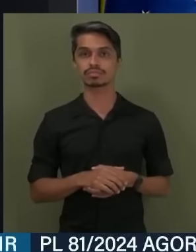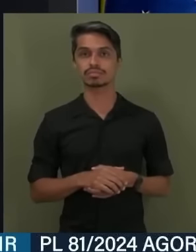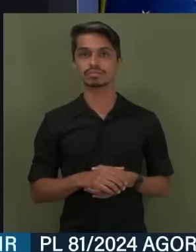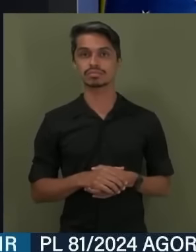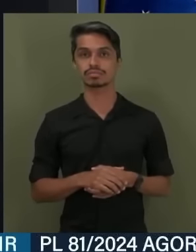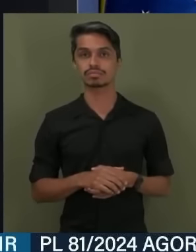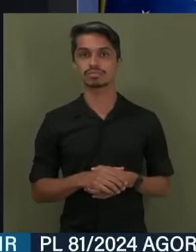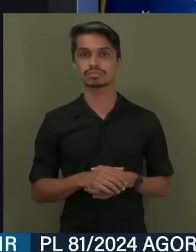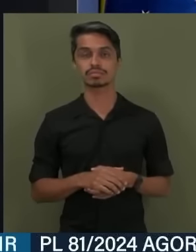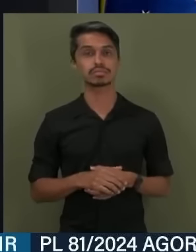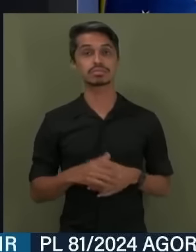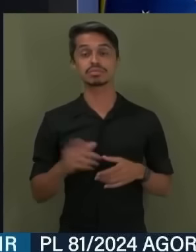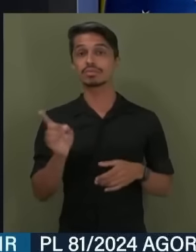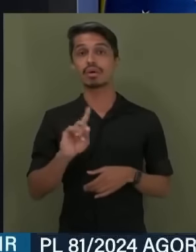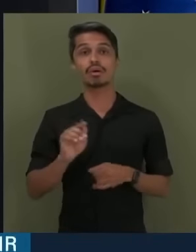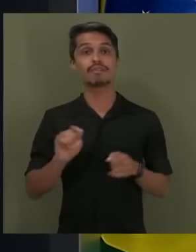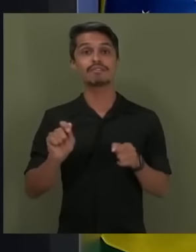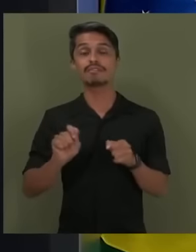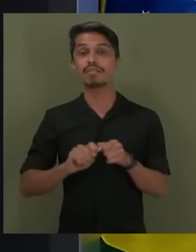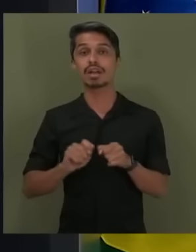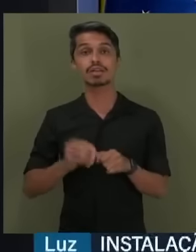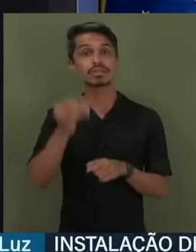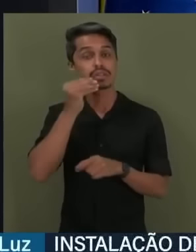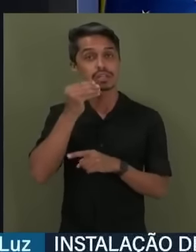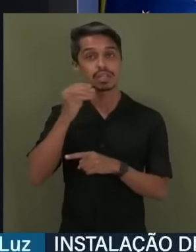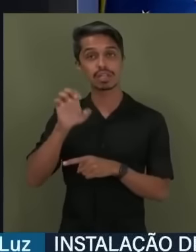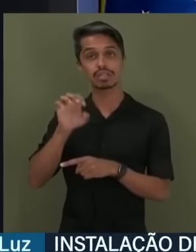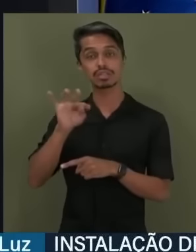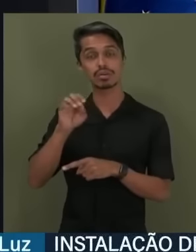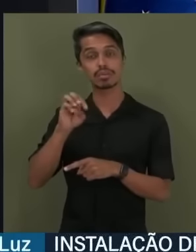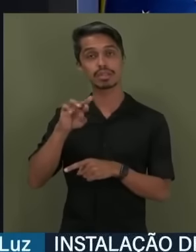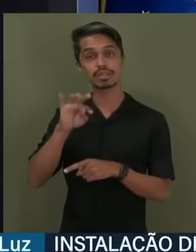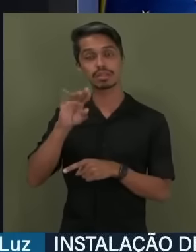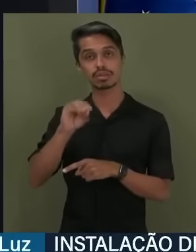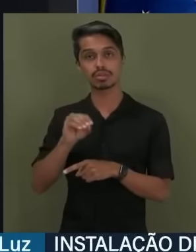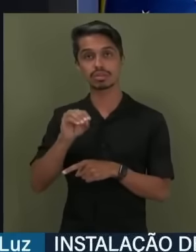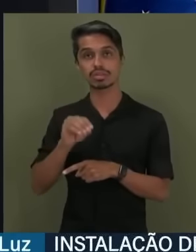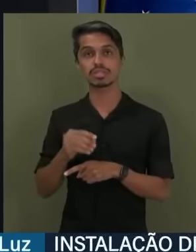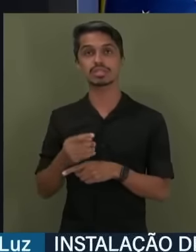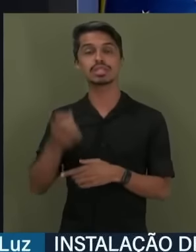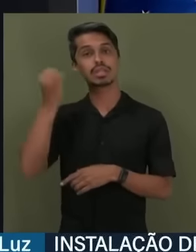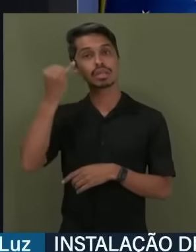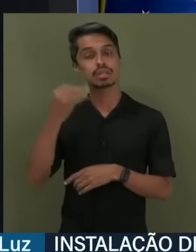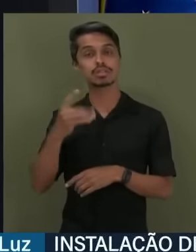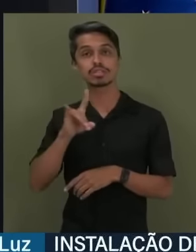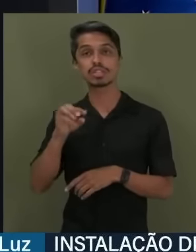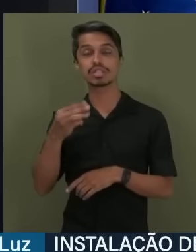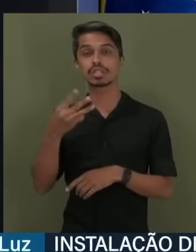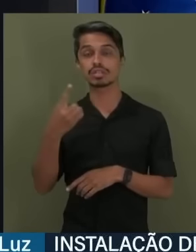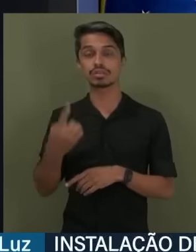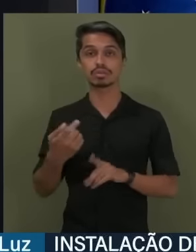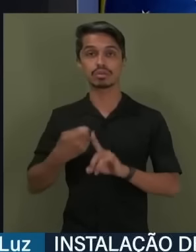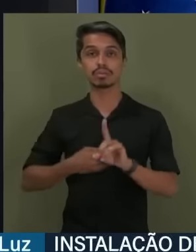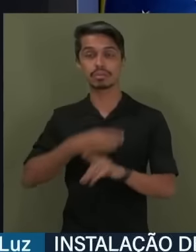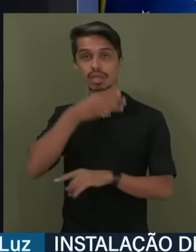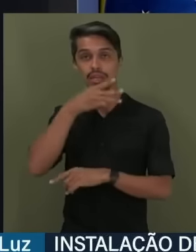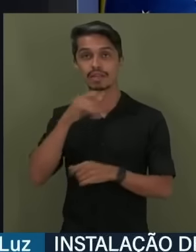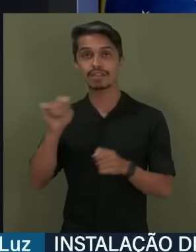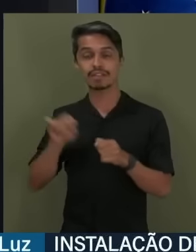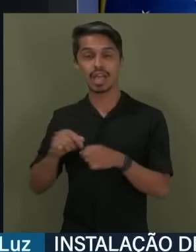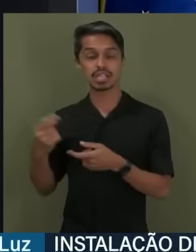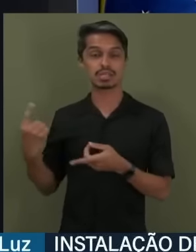faz um teste de etilômetro para um motorista que numa madrugada de 31 de março ocasiona uma